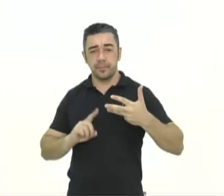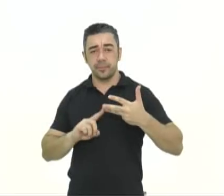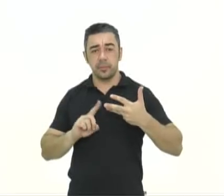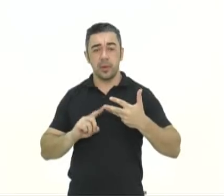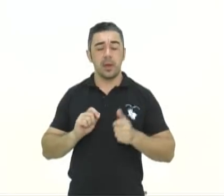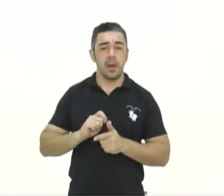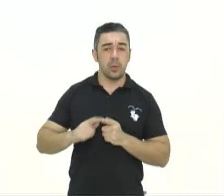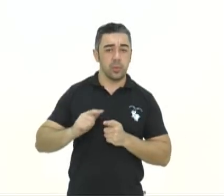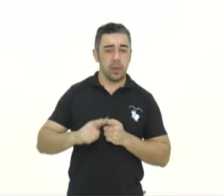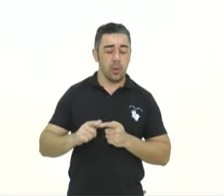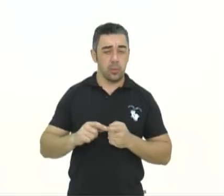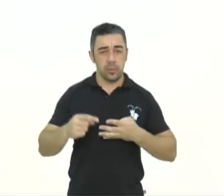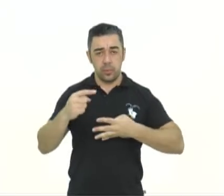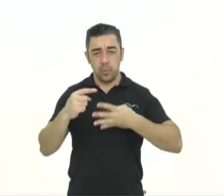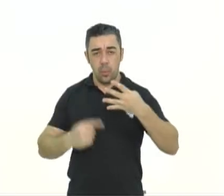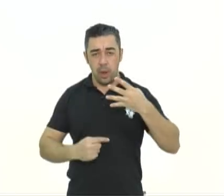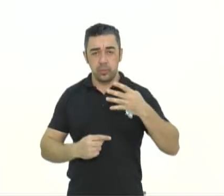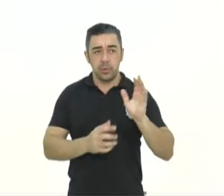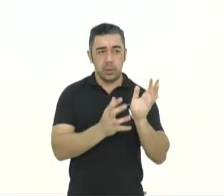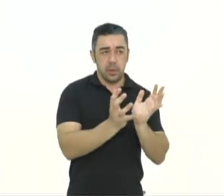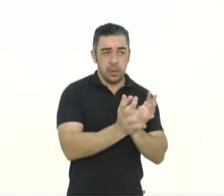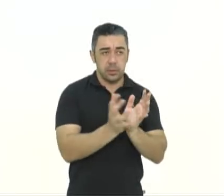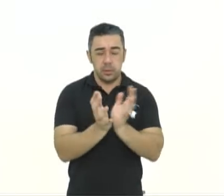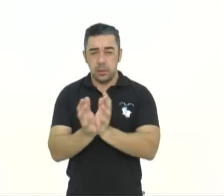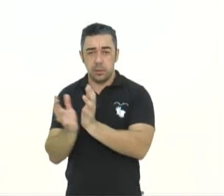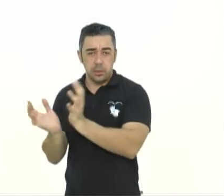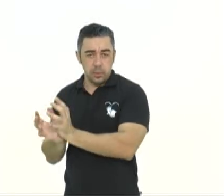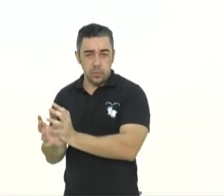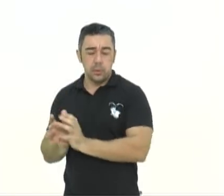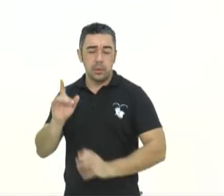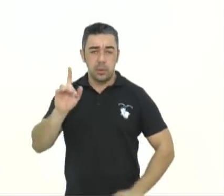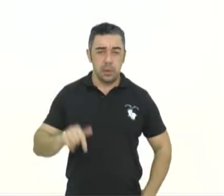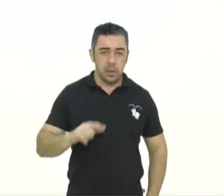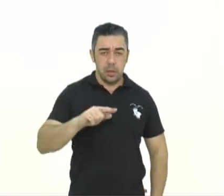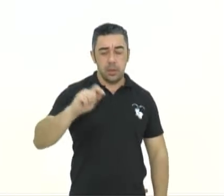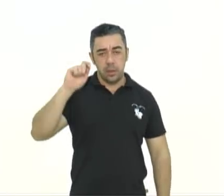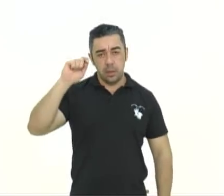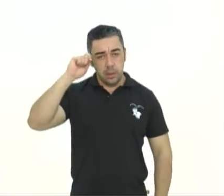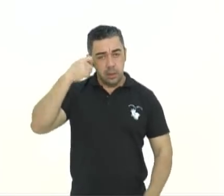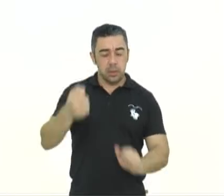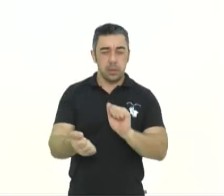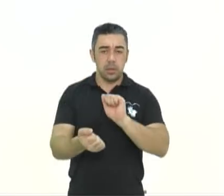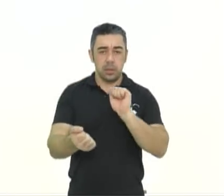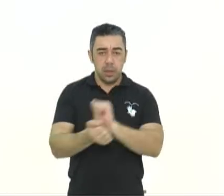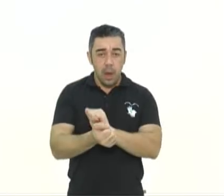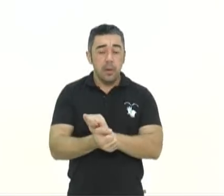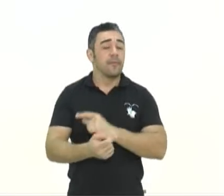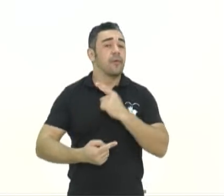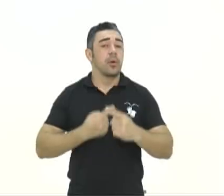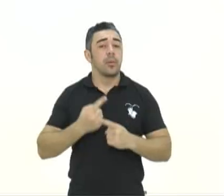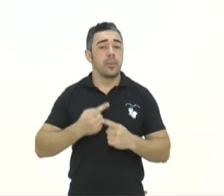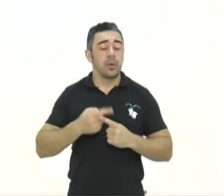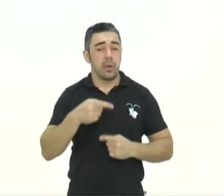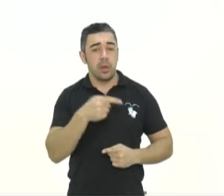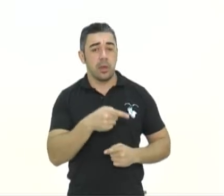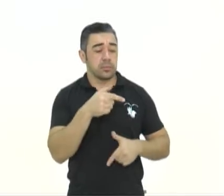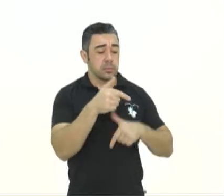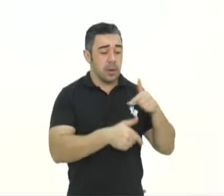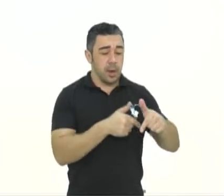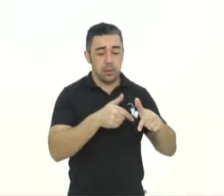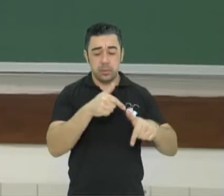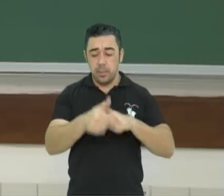Essa diferenciação dessa categoria, dessa categorização desses escravos, ela se dá a partir do trabalho que esses